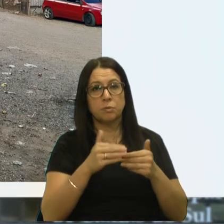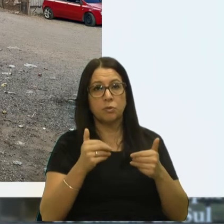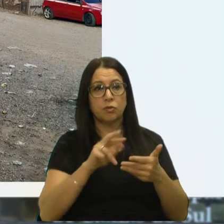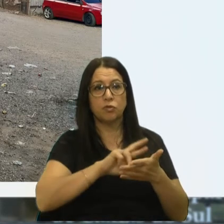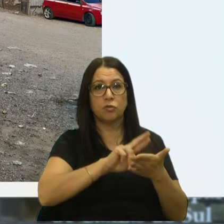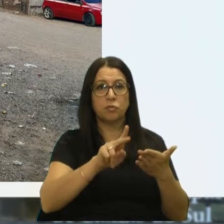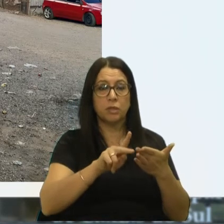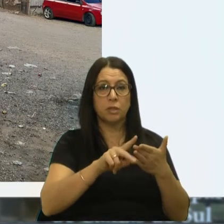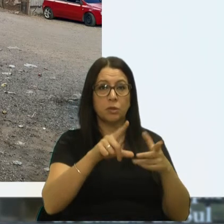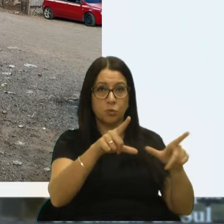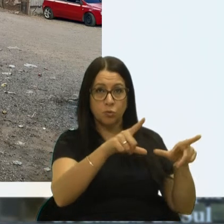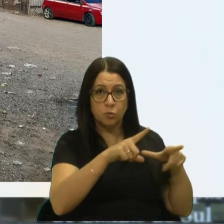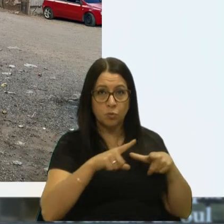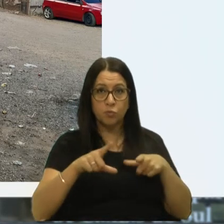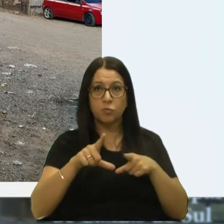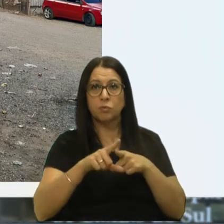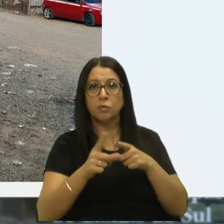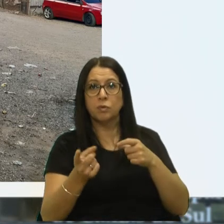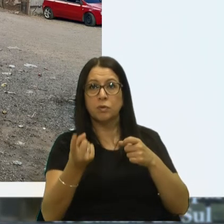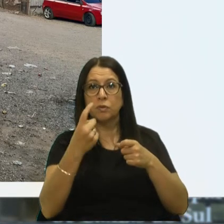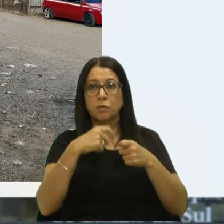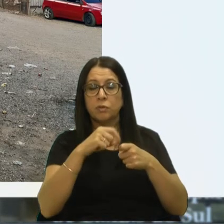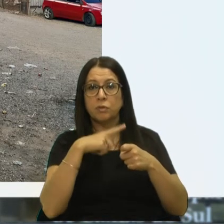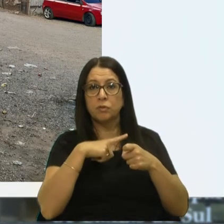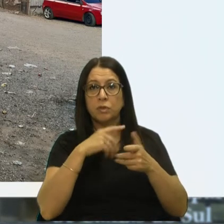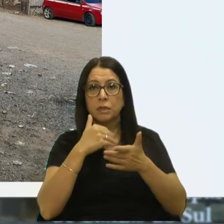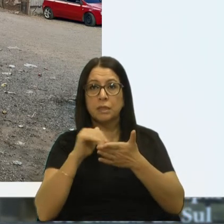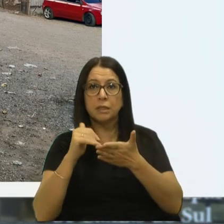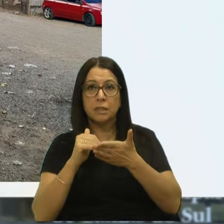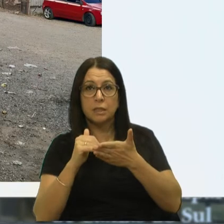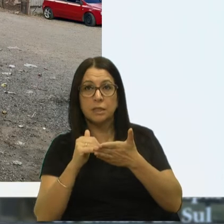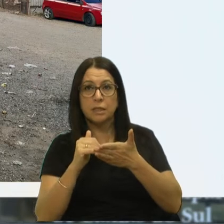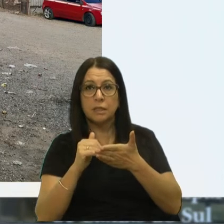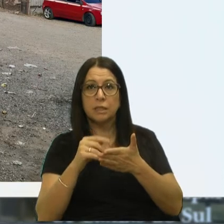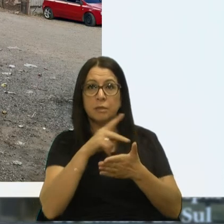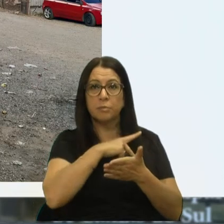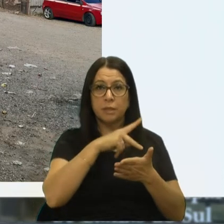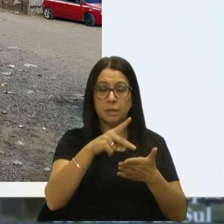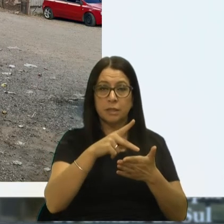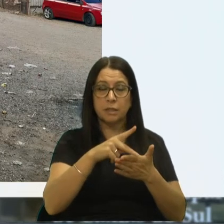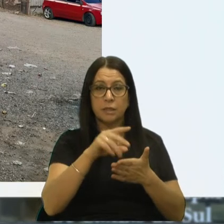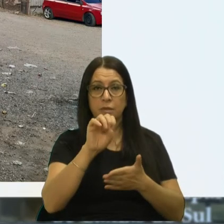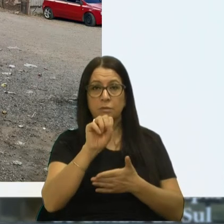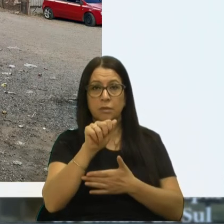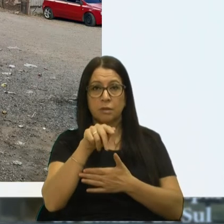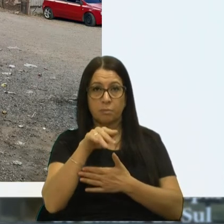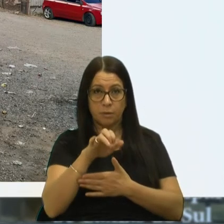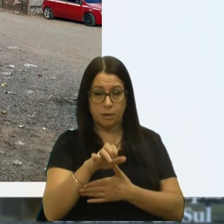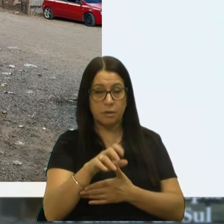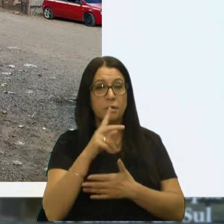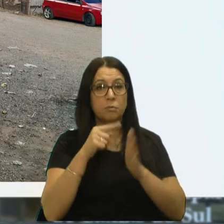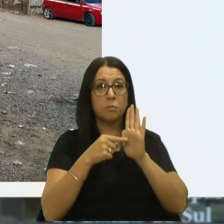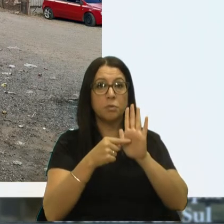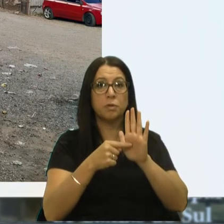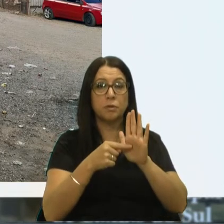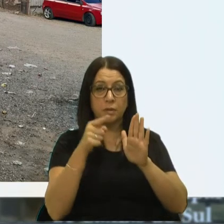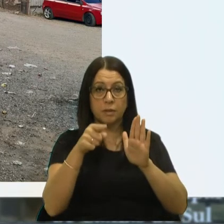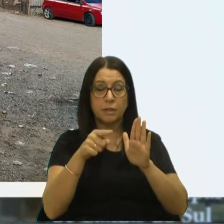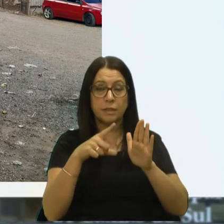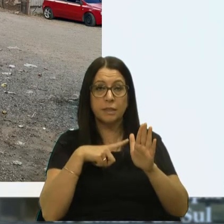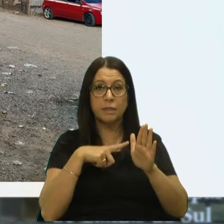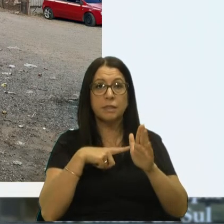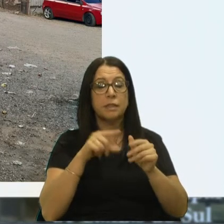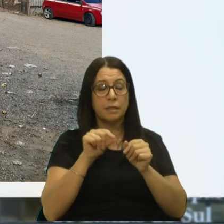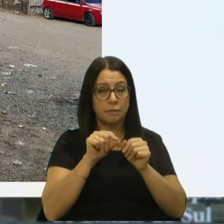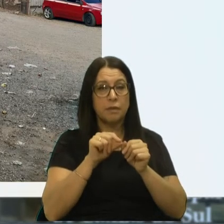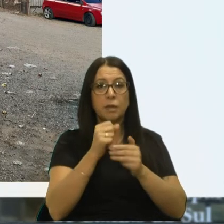diversos pontos, e o retorno que nós tivemos do secretário, presidente, então, do SAMAI, informa que eles cumprem